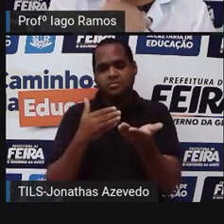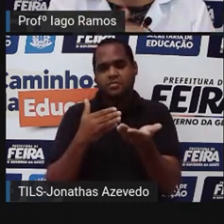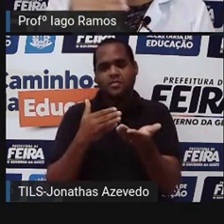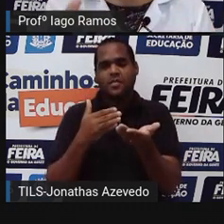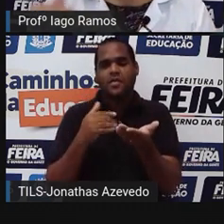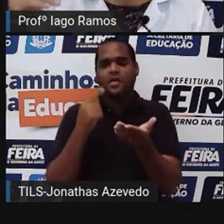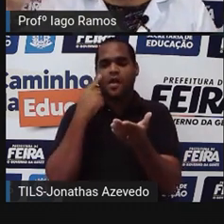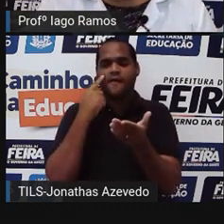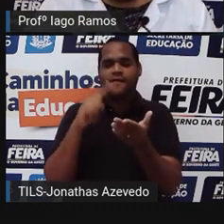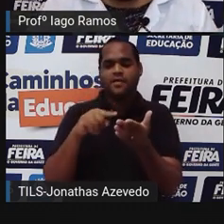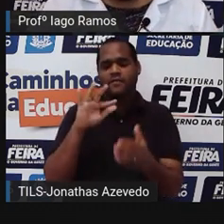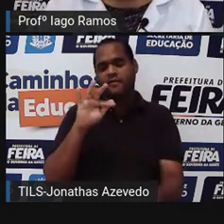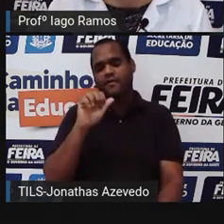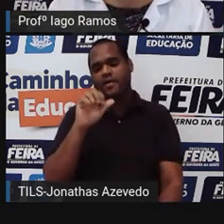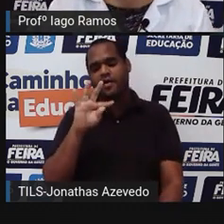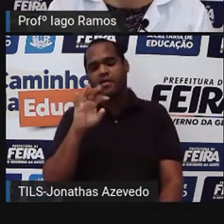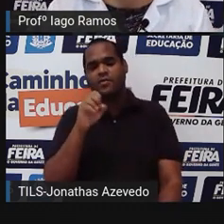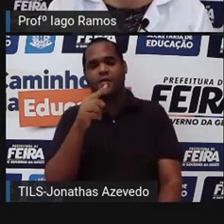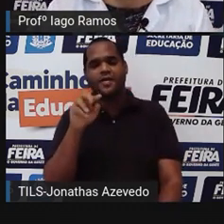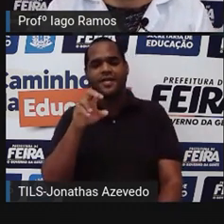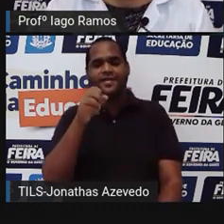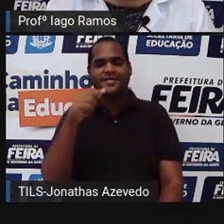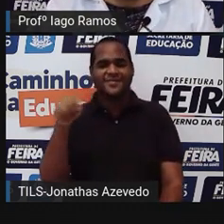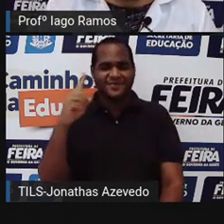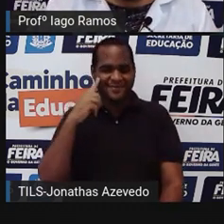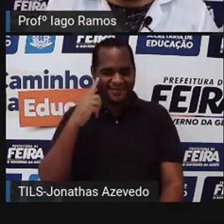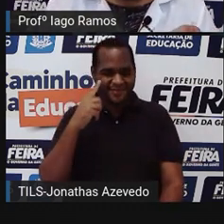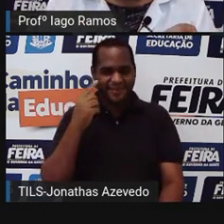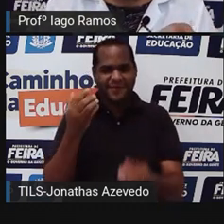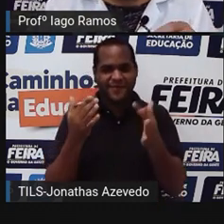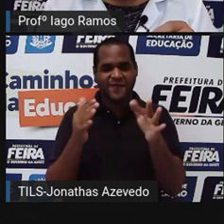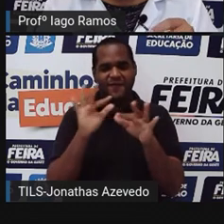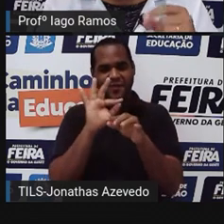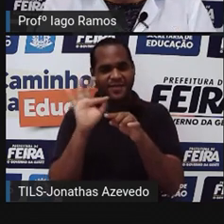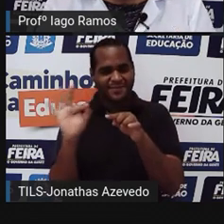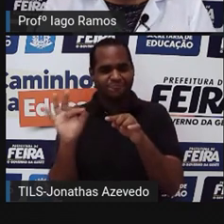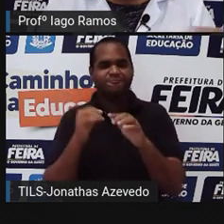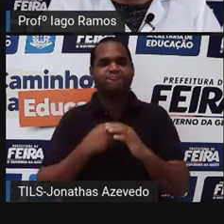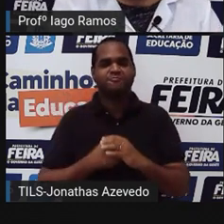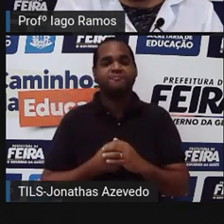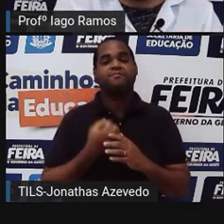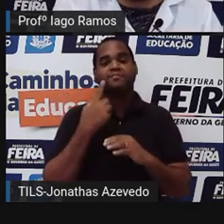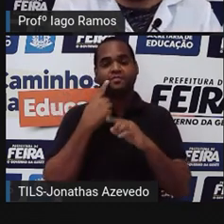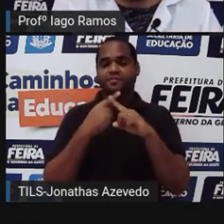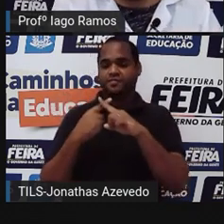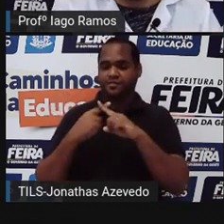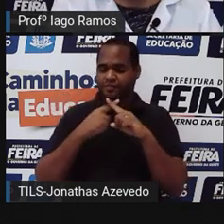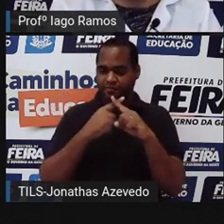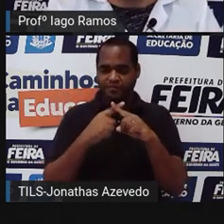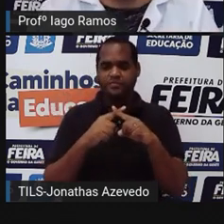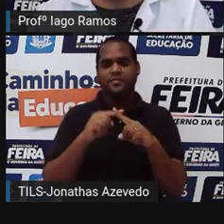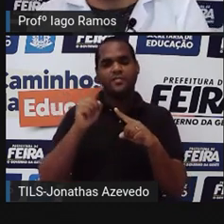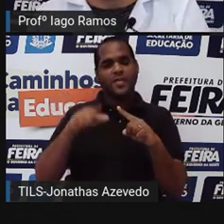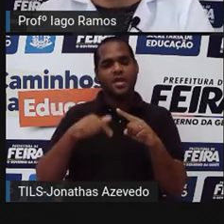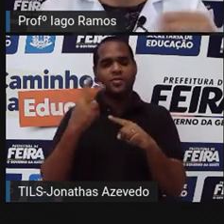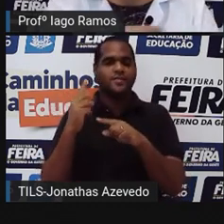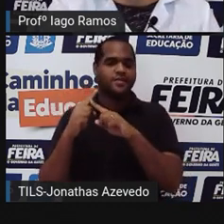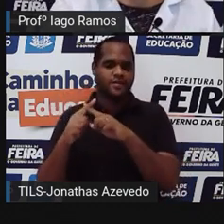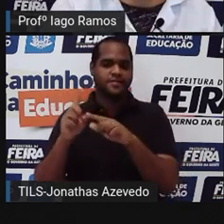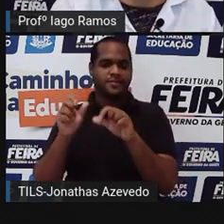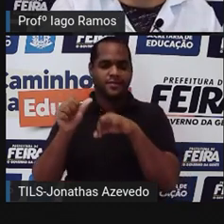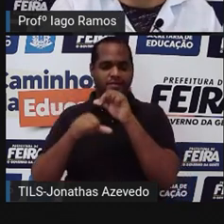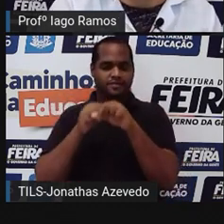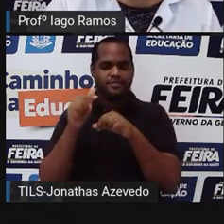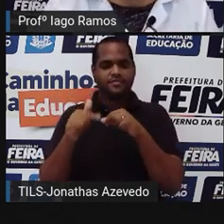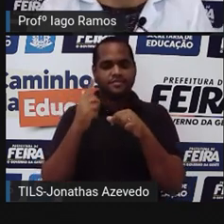chamado de fatoração. Tá? Então, eu vou multiplicar coisas por esse 2x para voltar a ser 2x